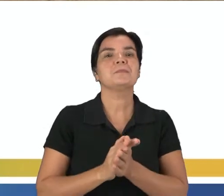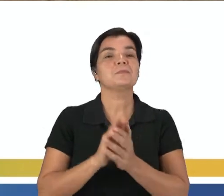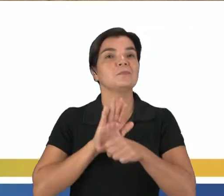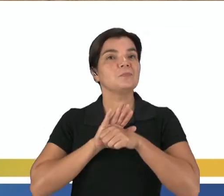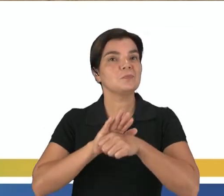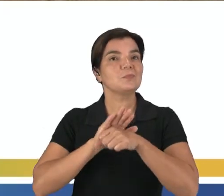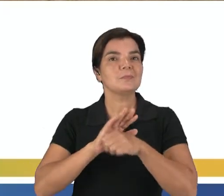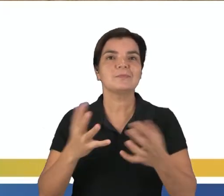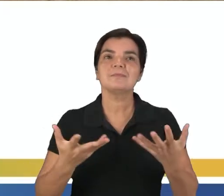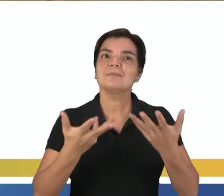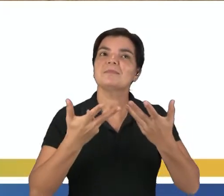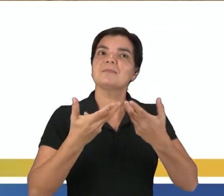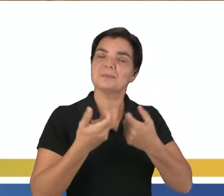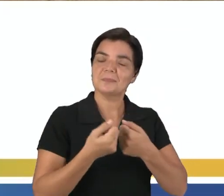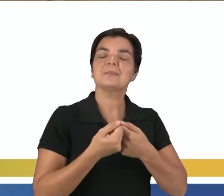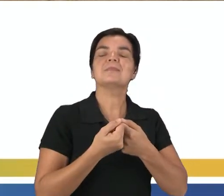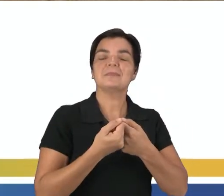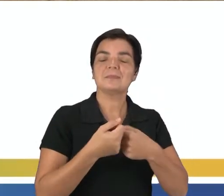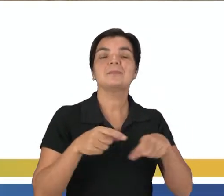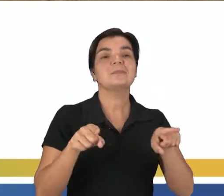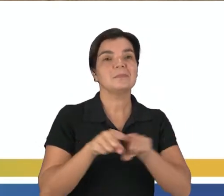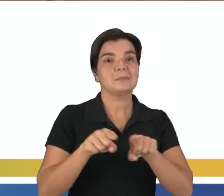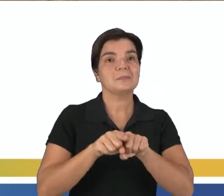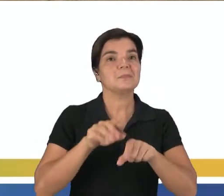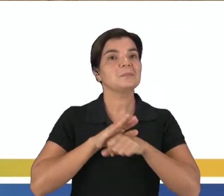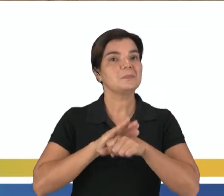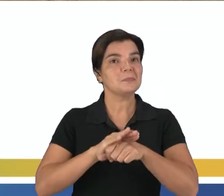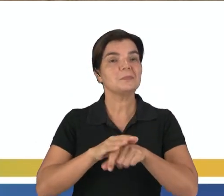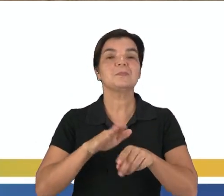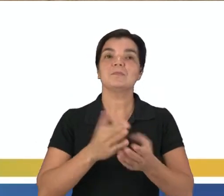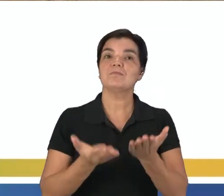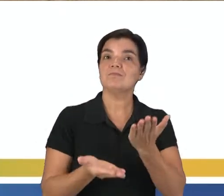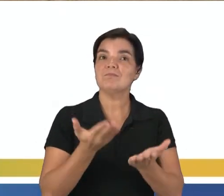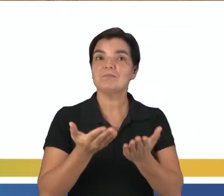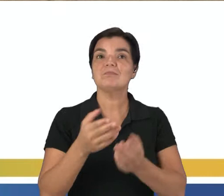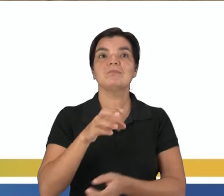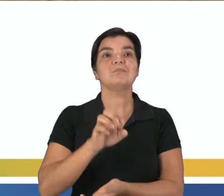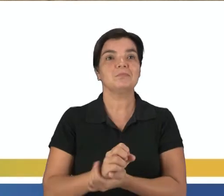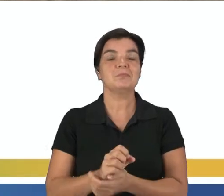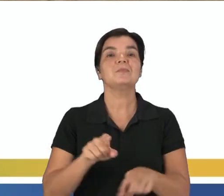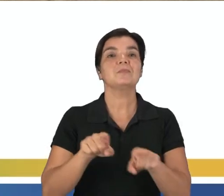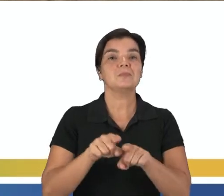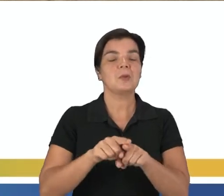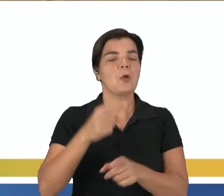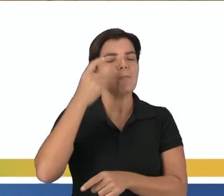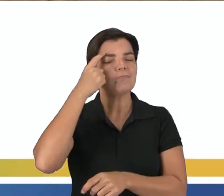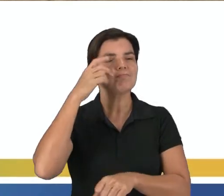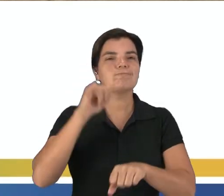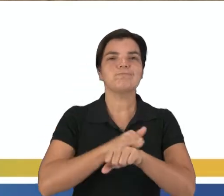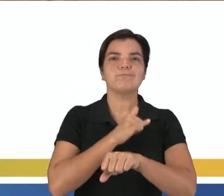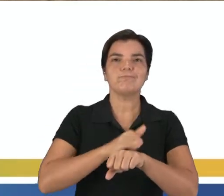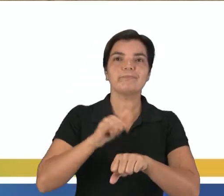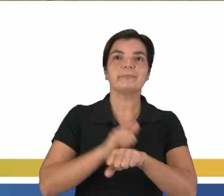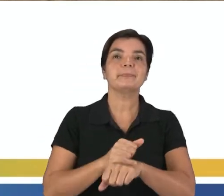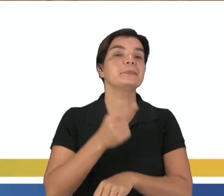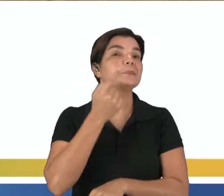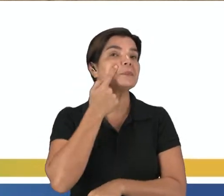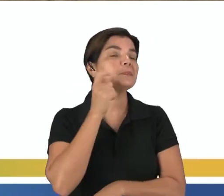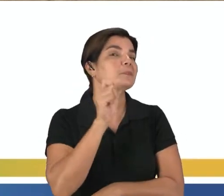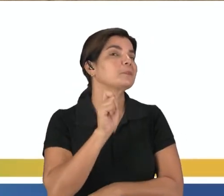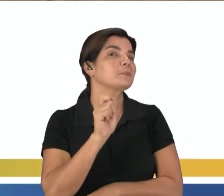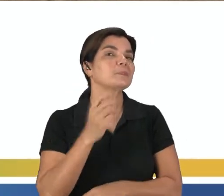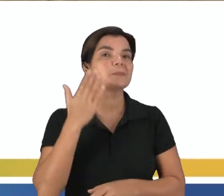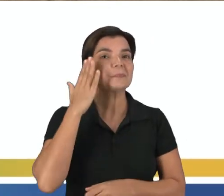companheirismo, cooperação, além de habilidades como coordenação, o equilíbrio e o senso de estratégia. Então, o que a gente